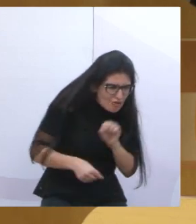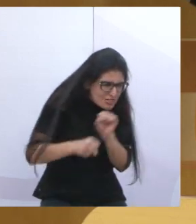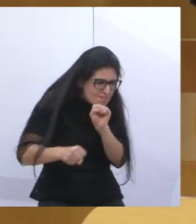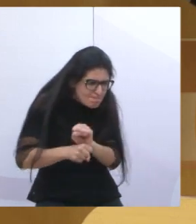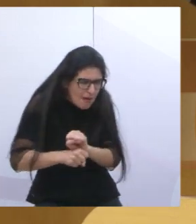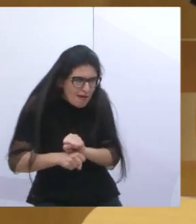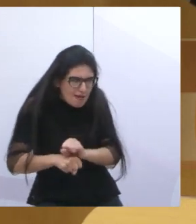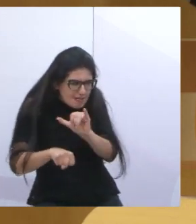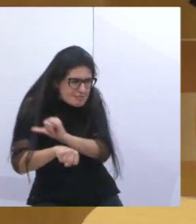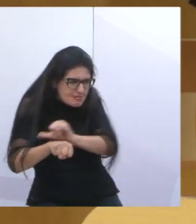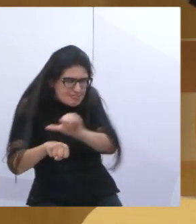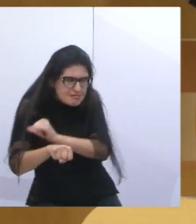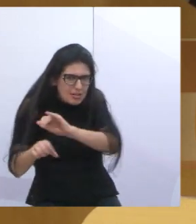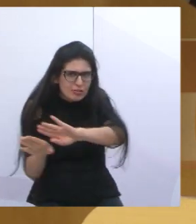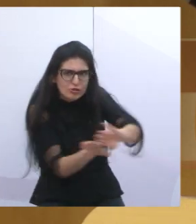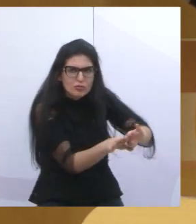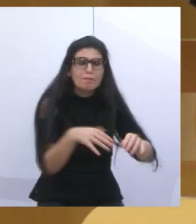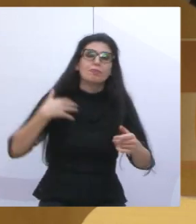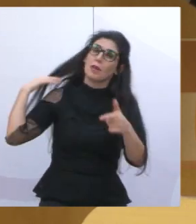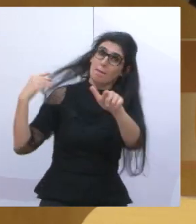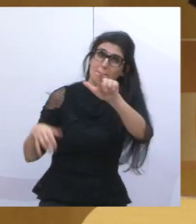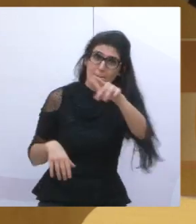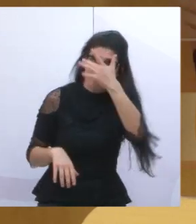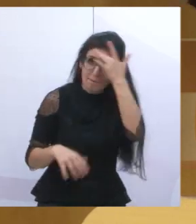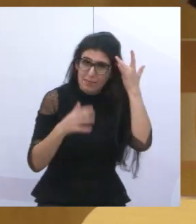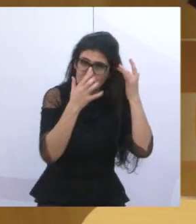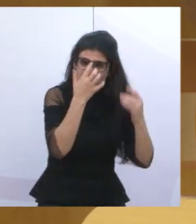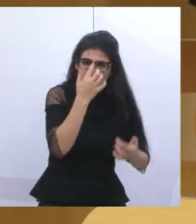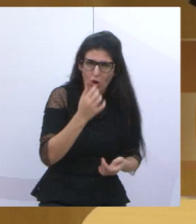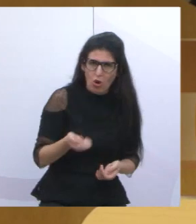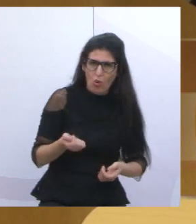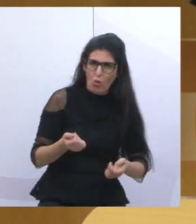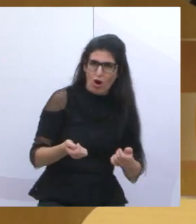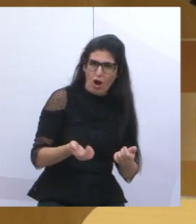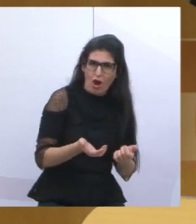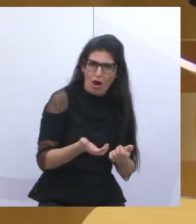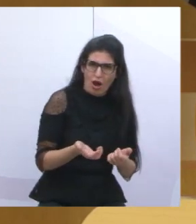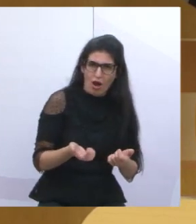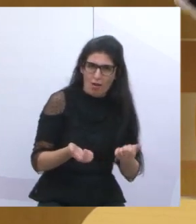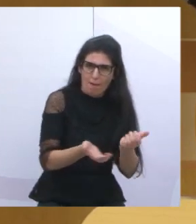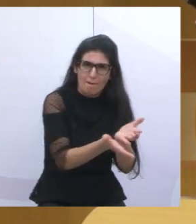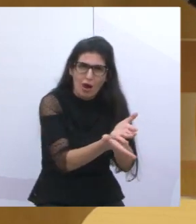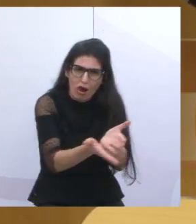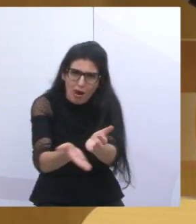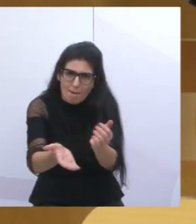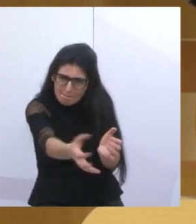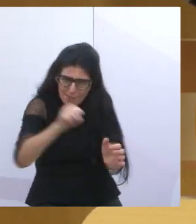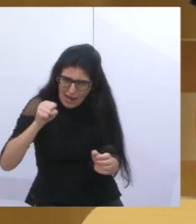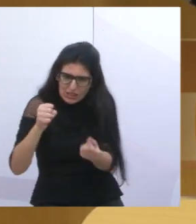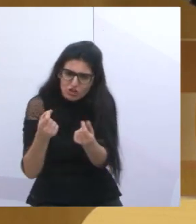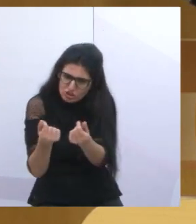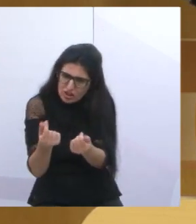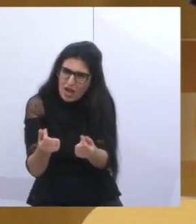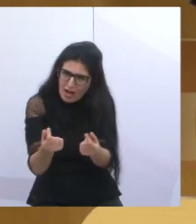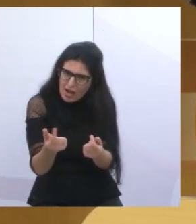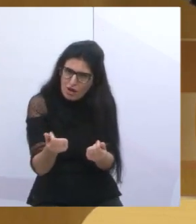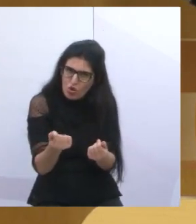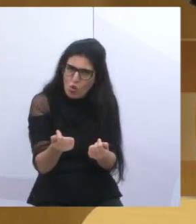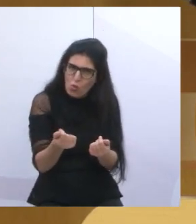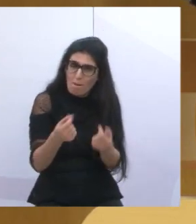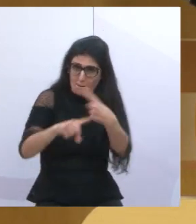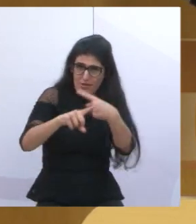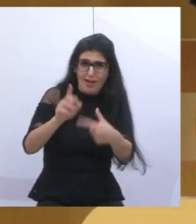ele vai ser ressarcido do que pagou? Porque aqui nós estamos mais uma vez dando um péssimo exemplo de administração,